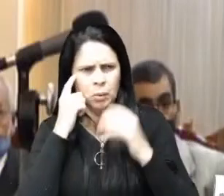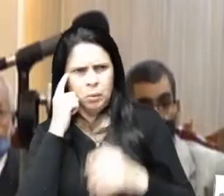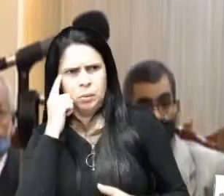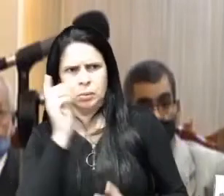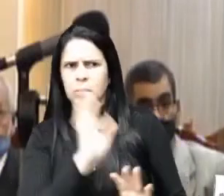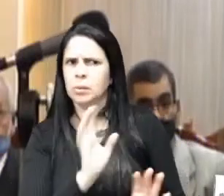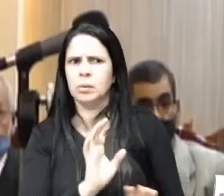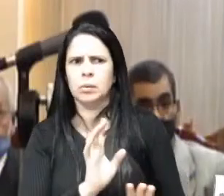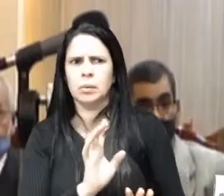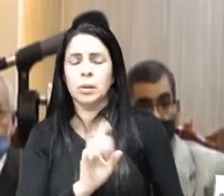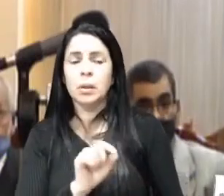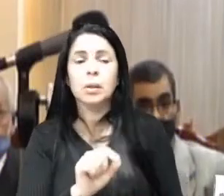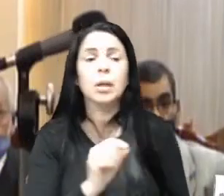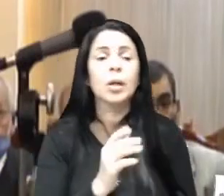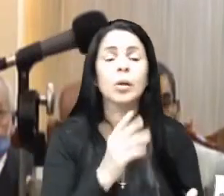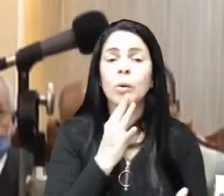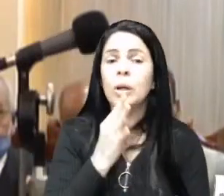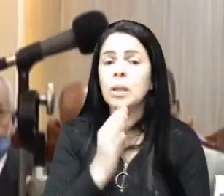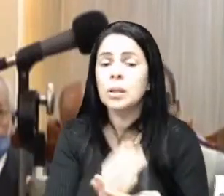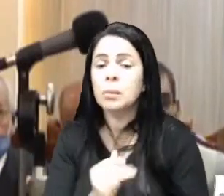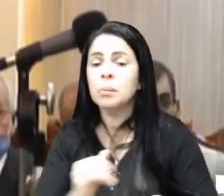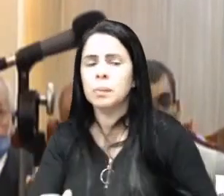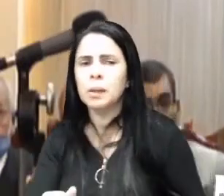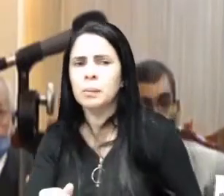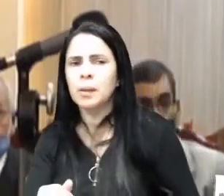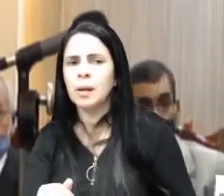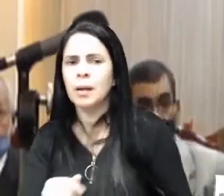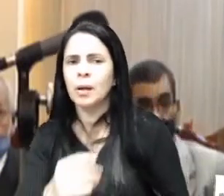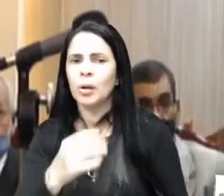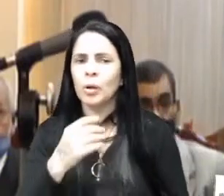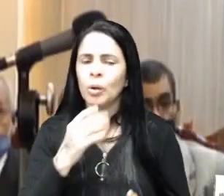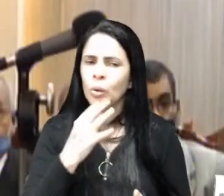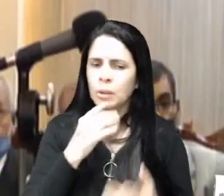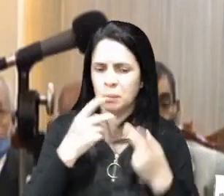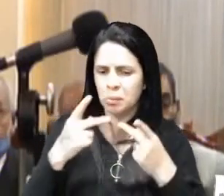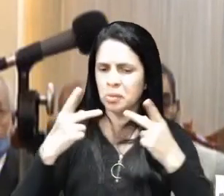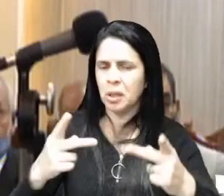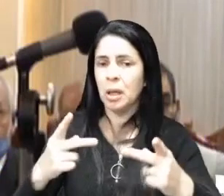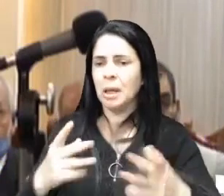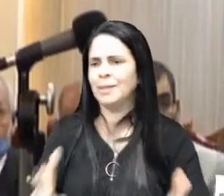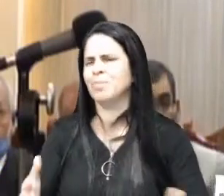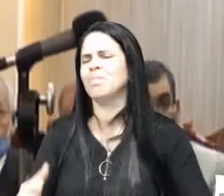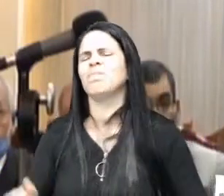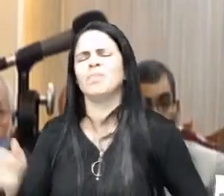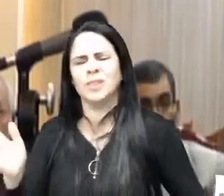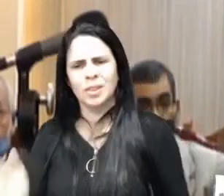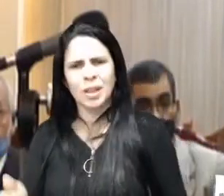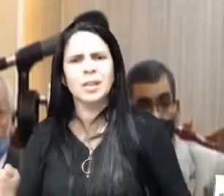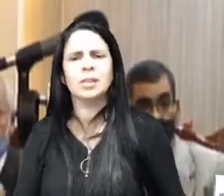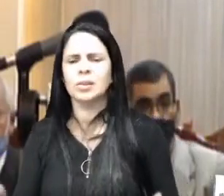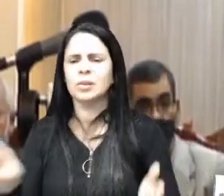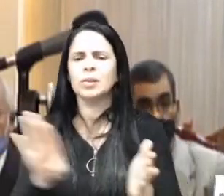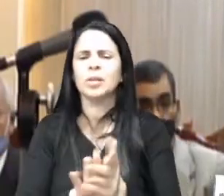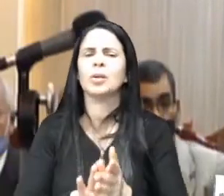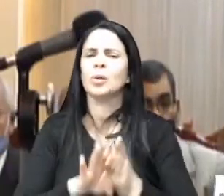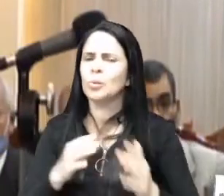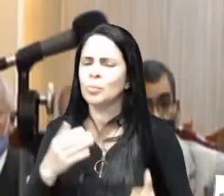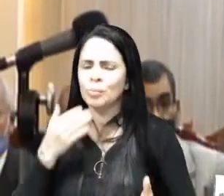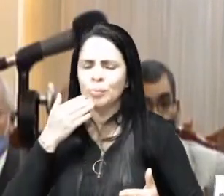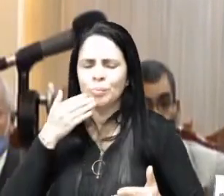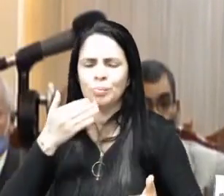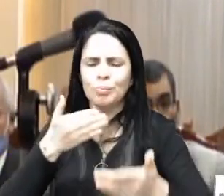quem conhece profecia, só diz assim: é que já chegou o fim de todas as